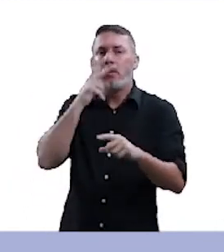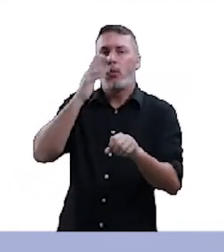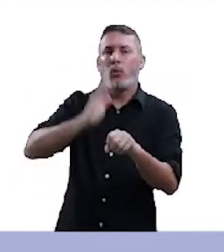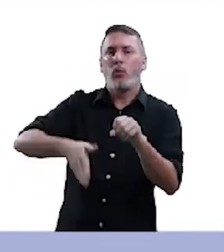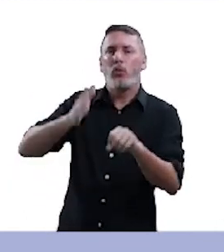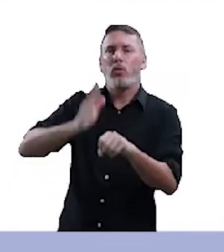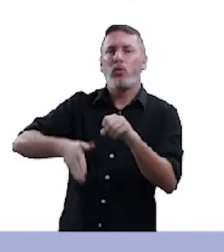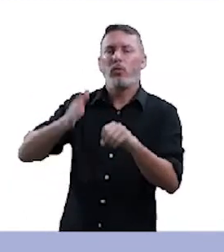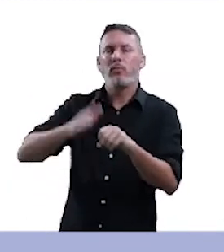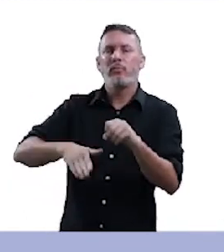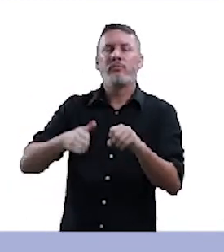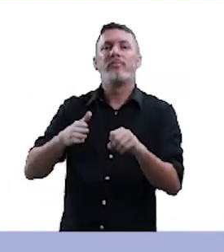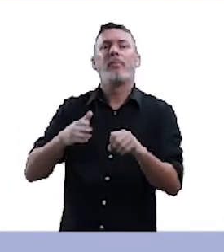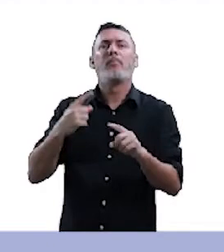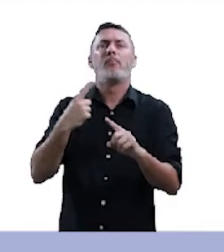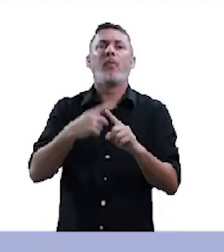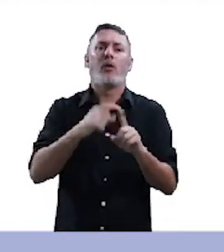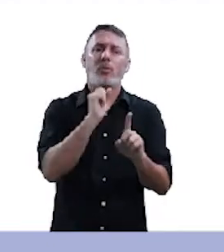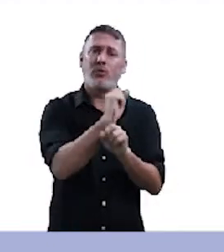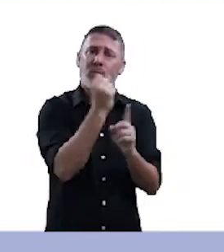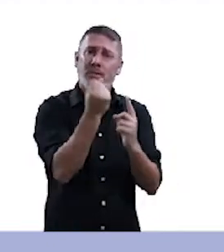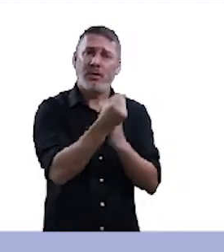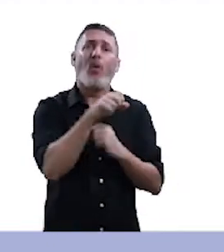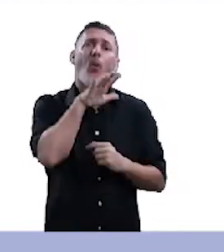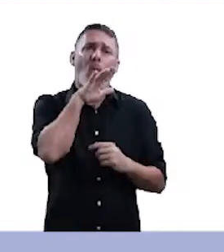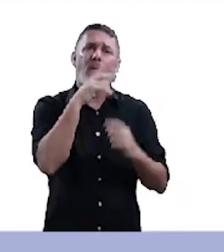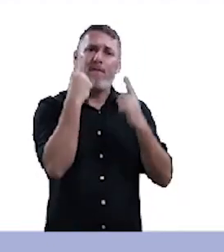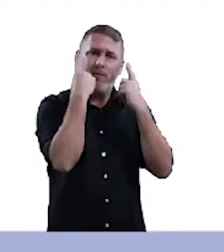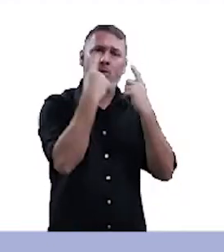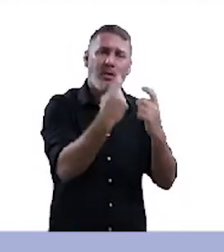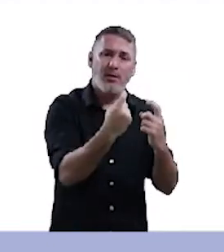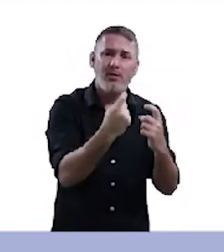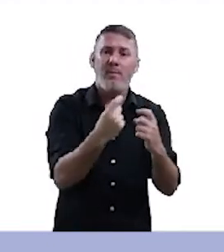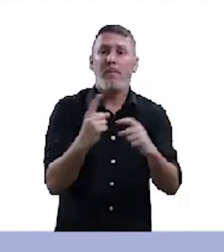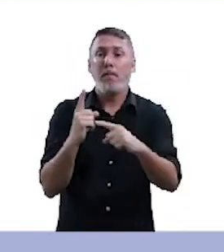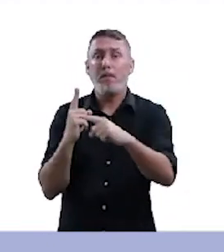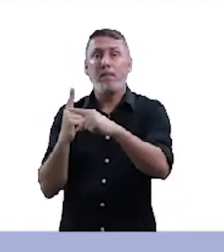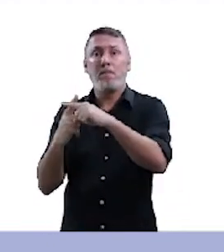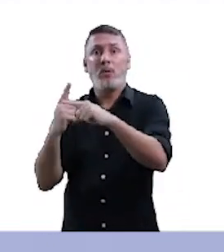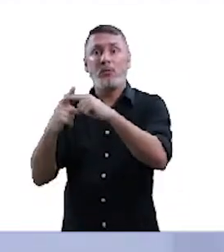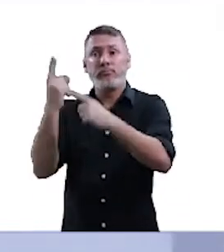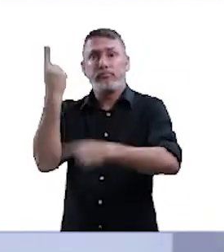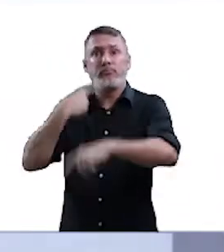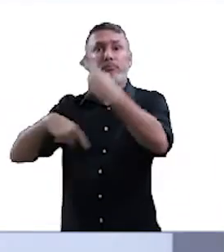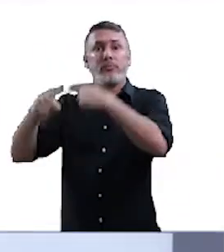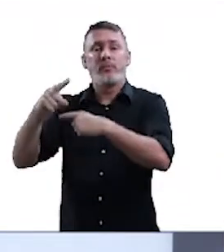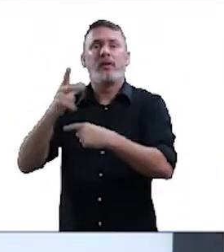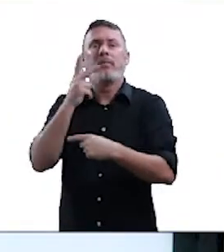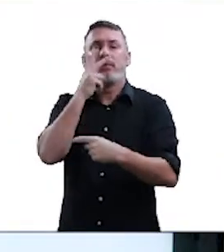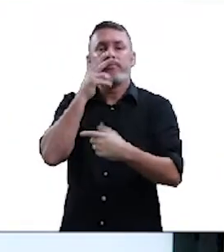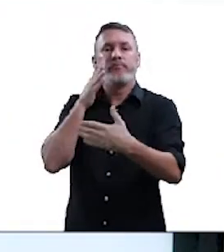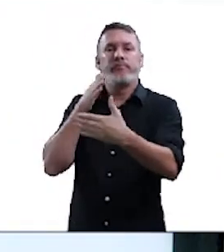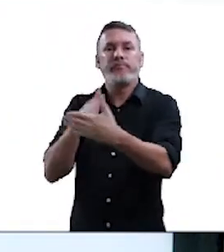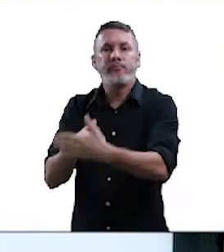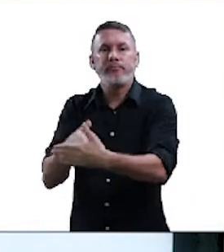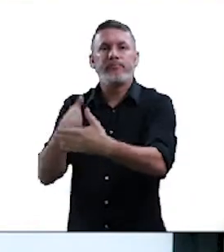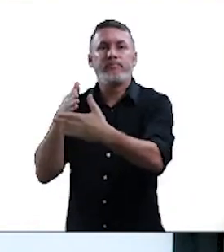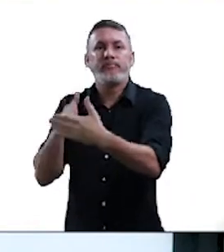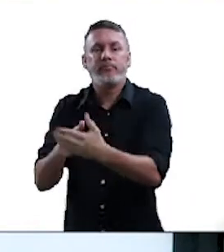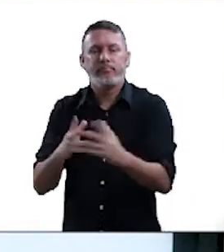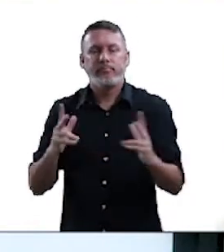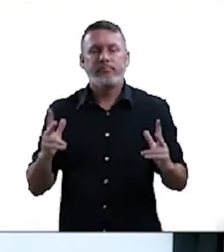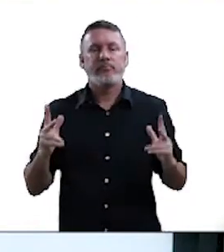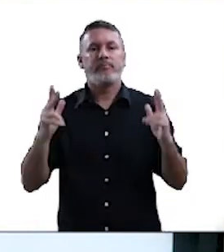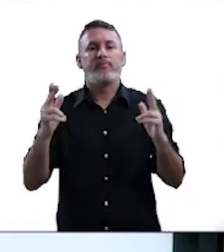ruim para a sociedade, pega que aquele fator está representando um obstáculo, está acabando com